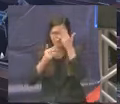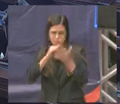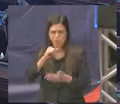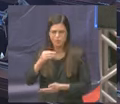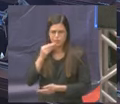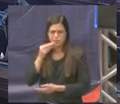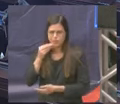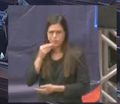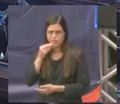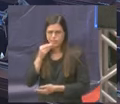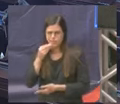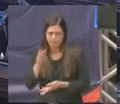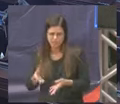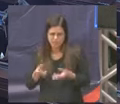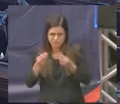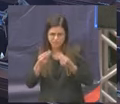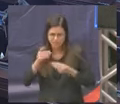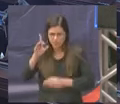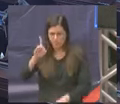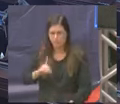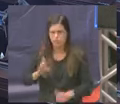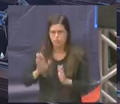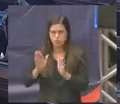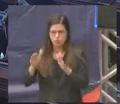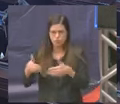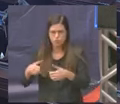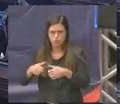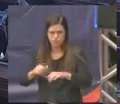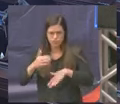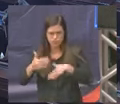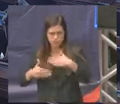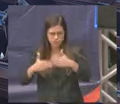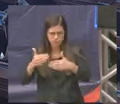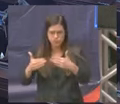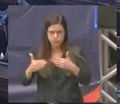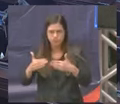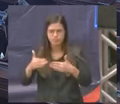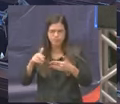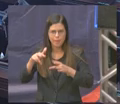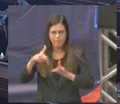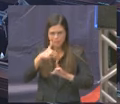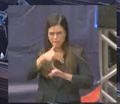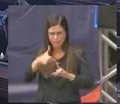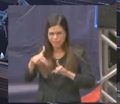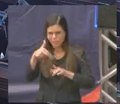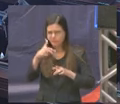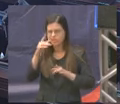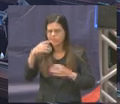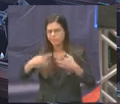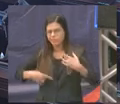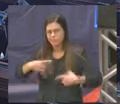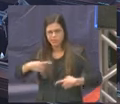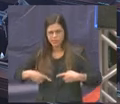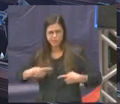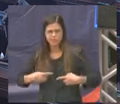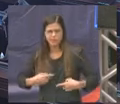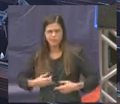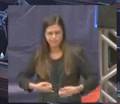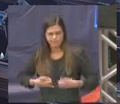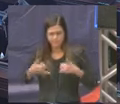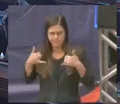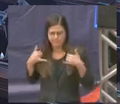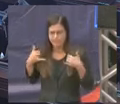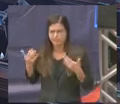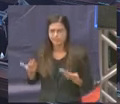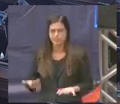dada pela direção do Fórum Permanente de Desenvolvimento de estar mediando esse debate aqui. Para mim, isso é uma honra. E o